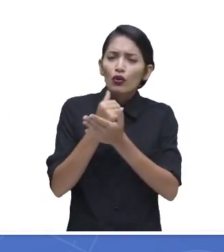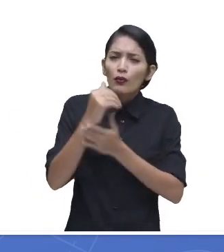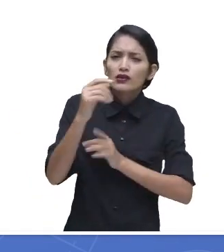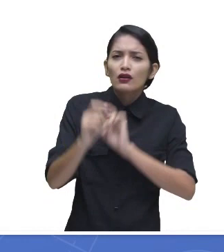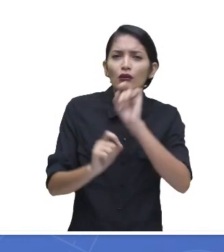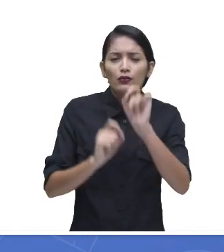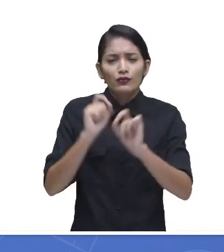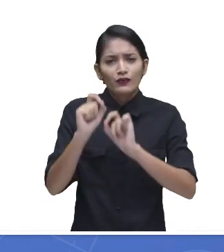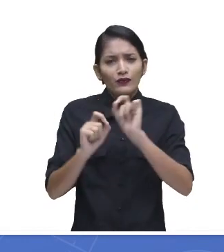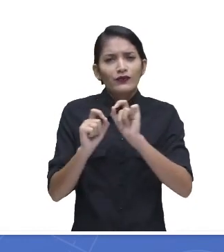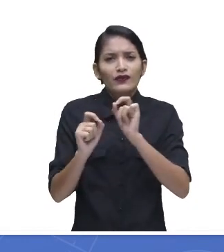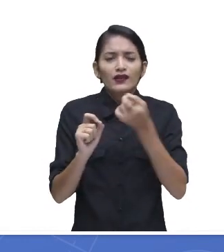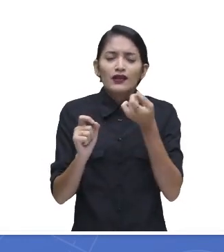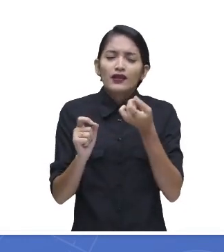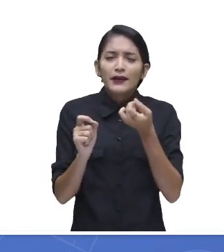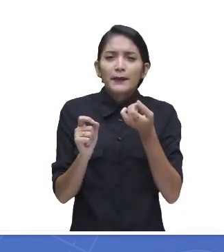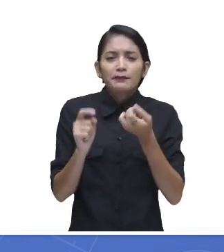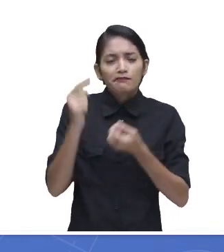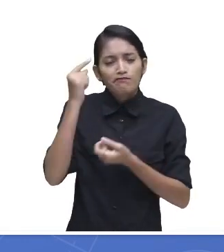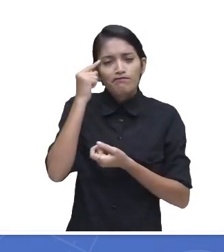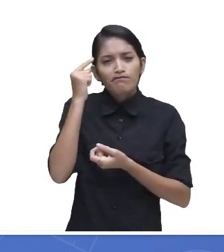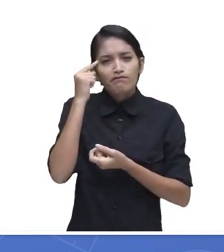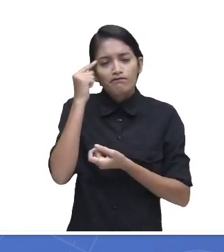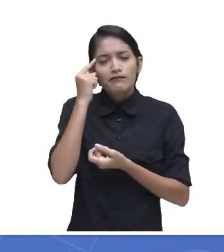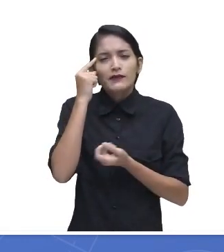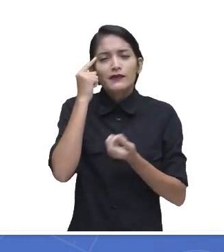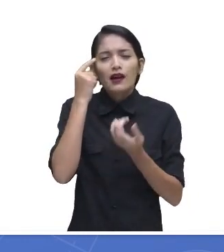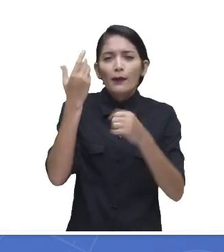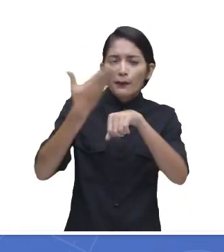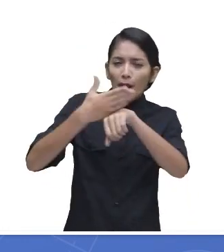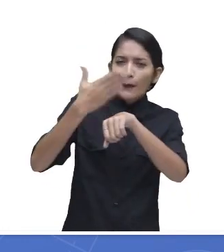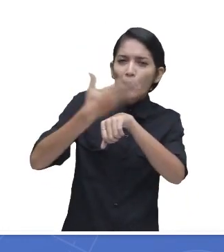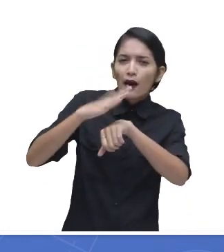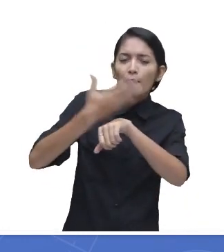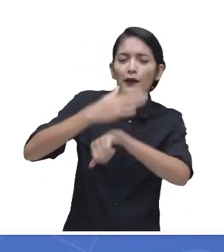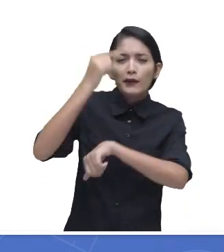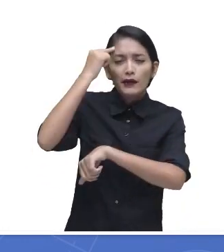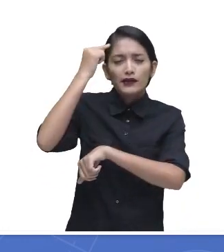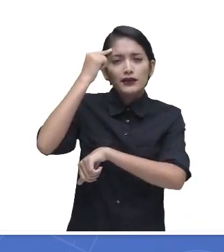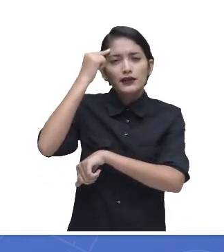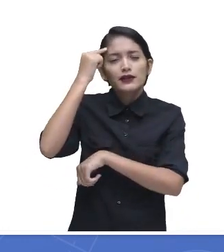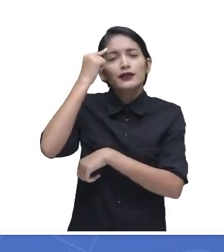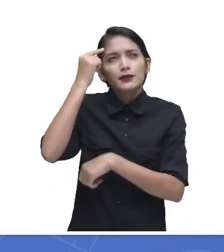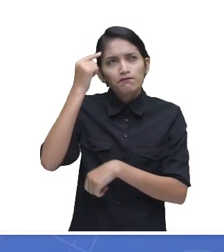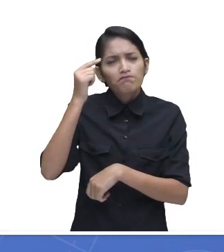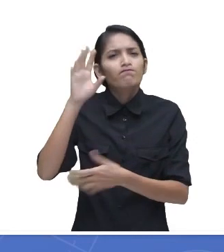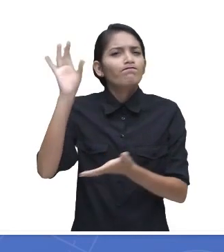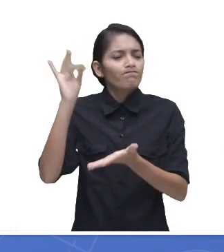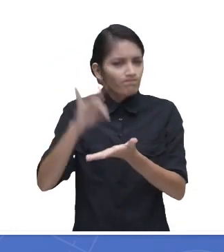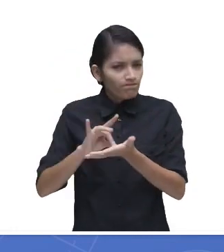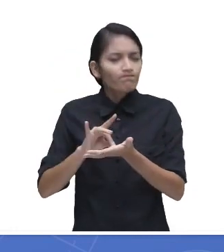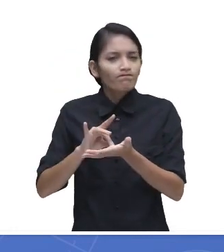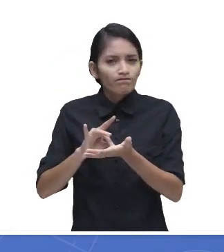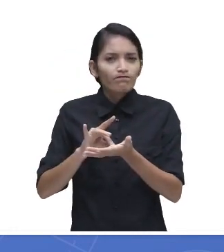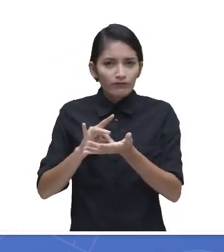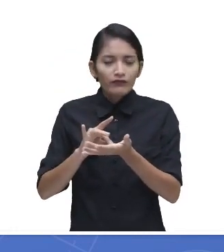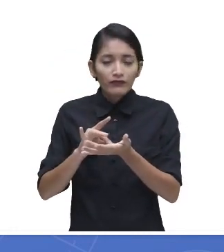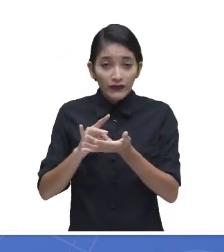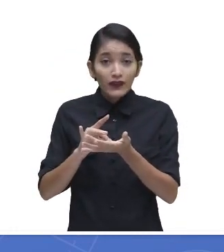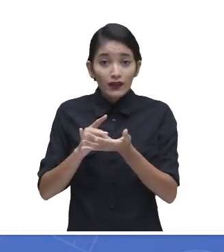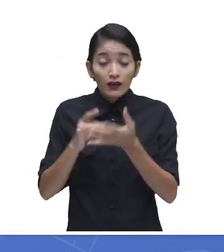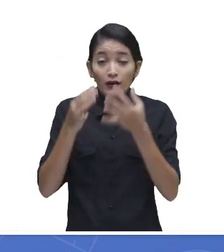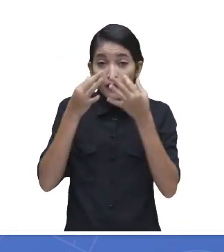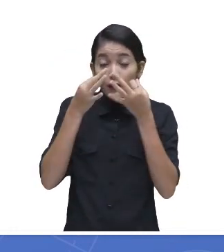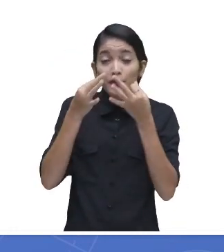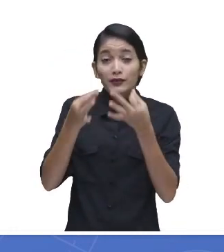já a exercitar o nosso pensamento, colocar a cabeça para pensar, eu chamo a atenção de vocês,